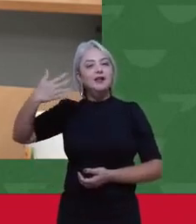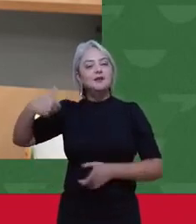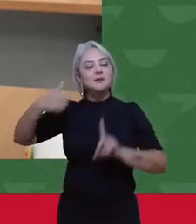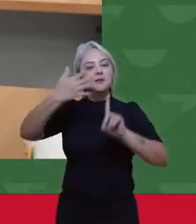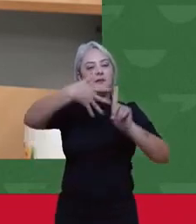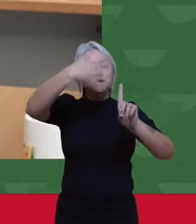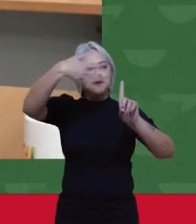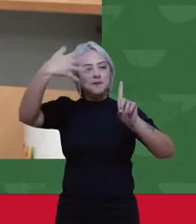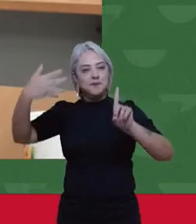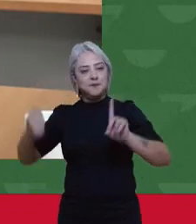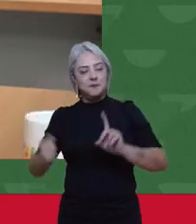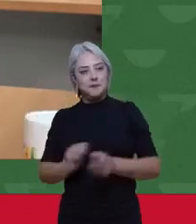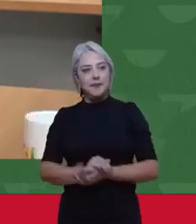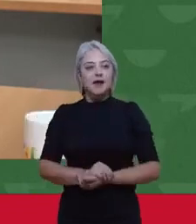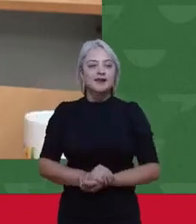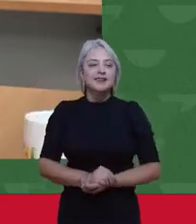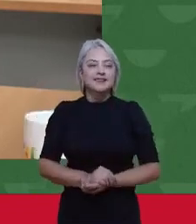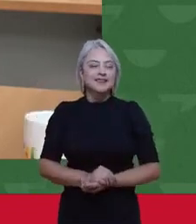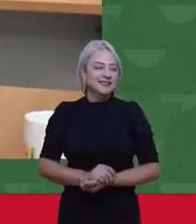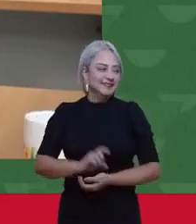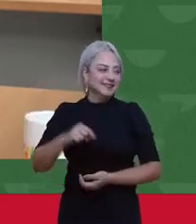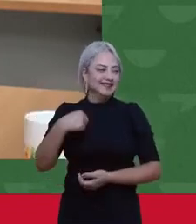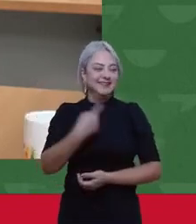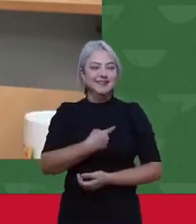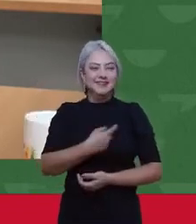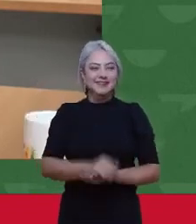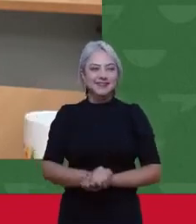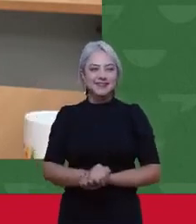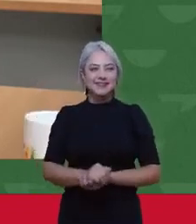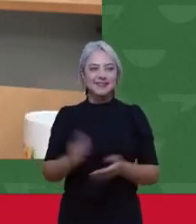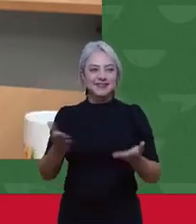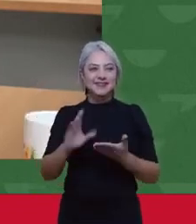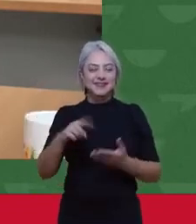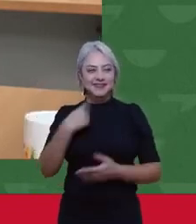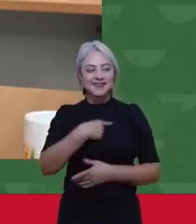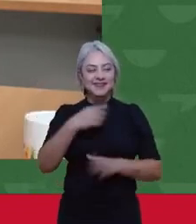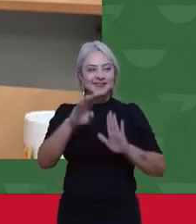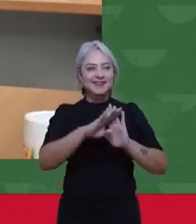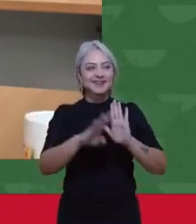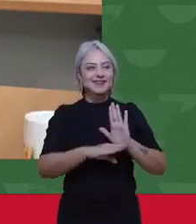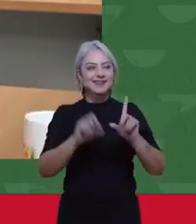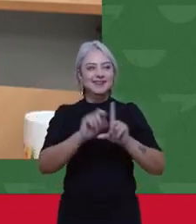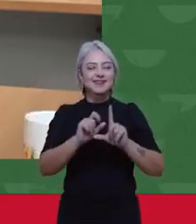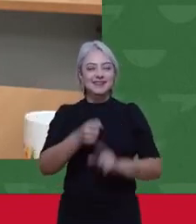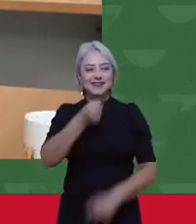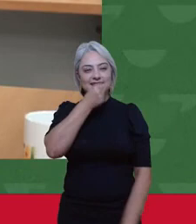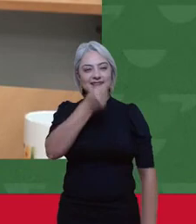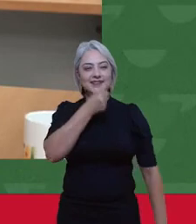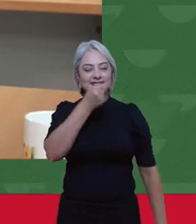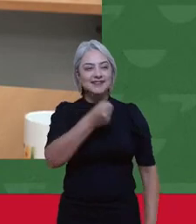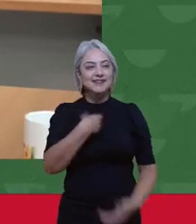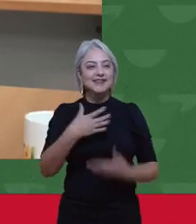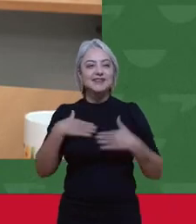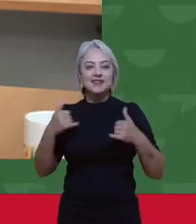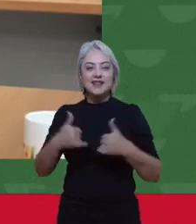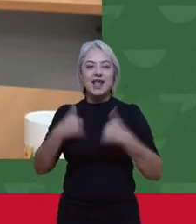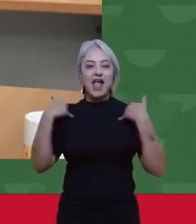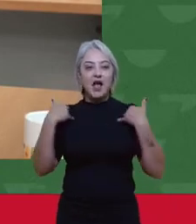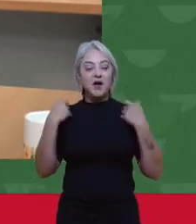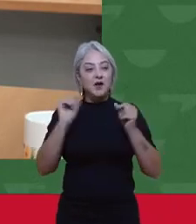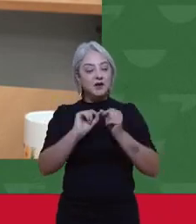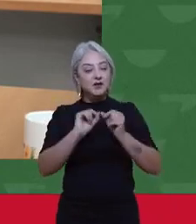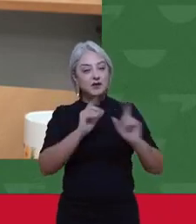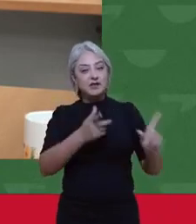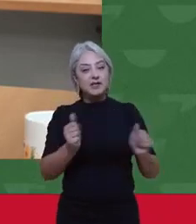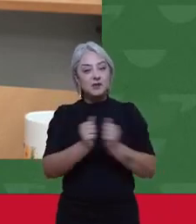LGBTQIA+. Então, o coroamento agora do nosso programa com essa entrevista que eu tive a honra de fazer